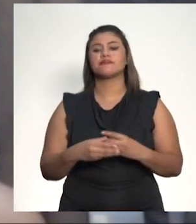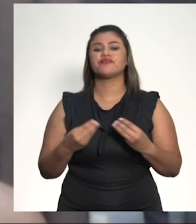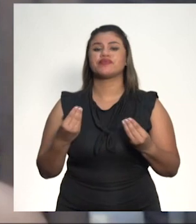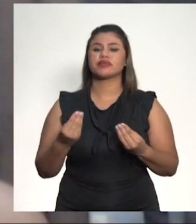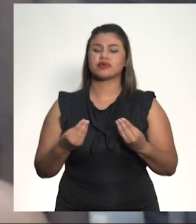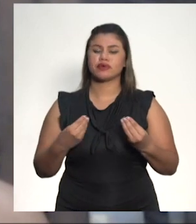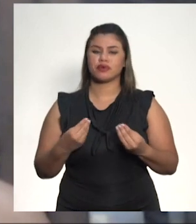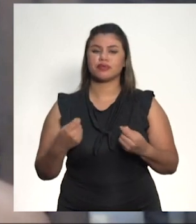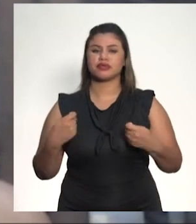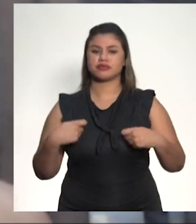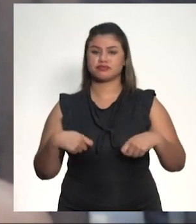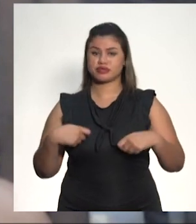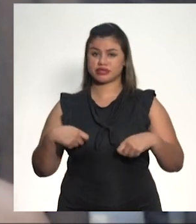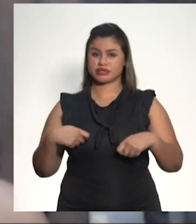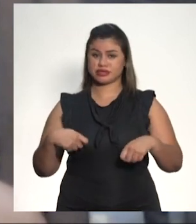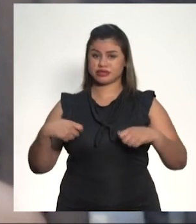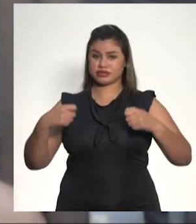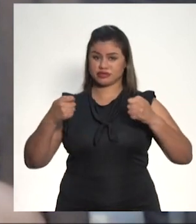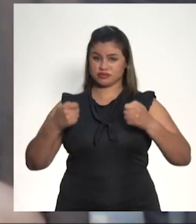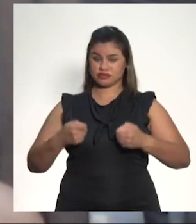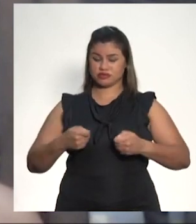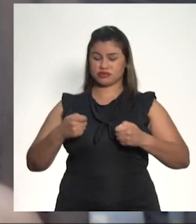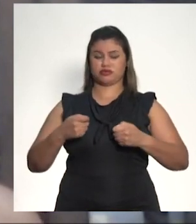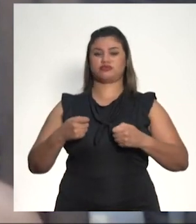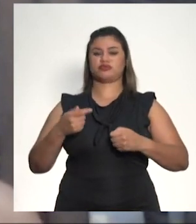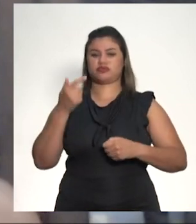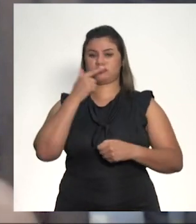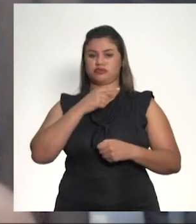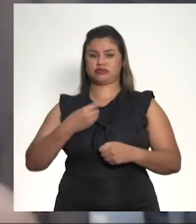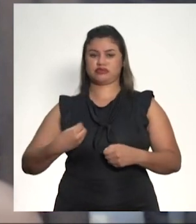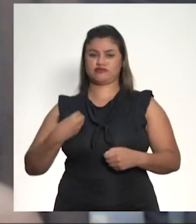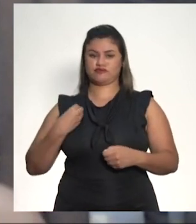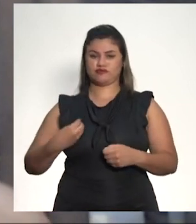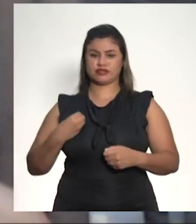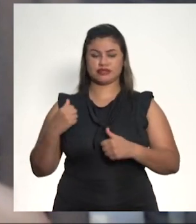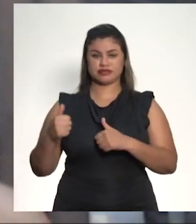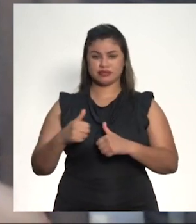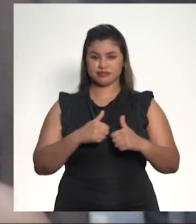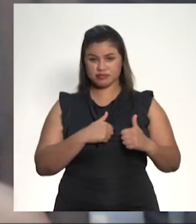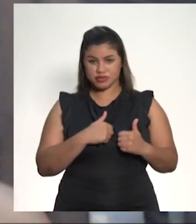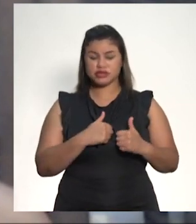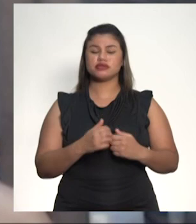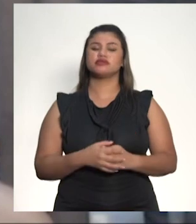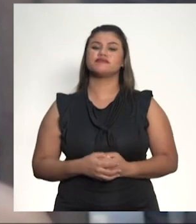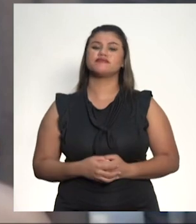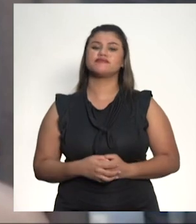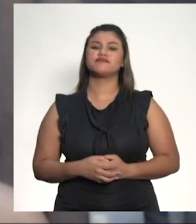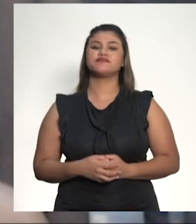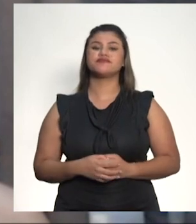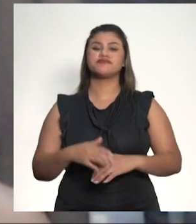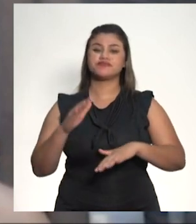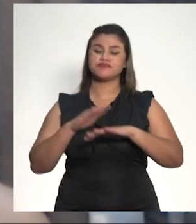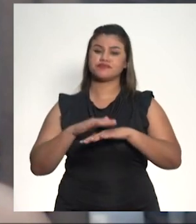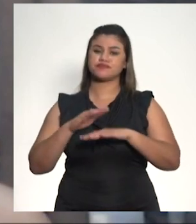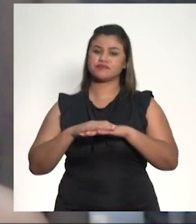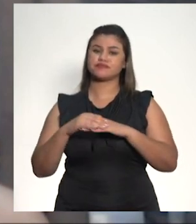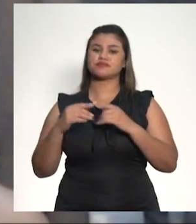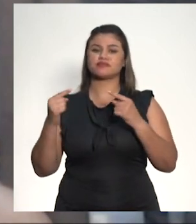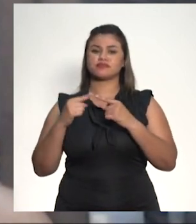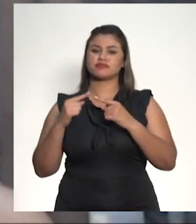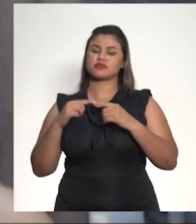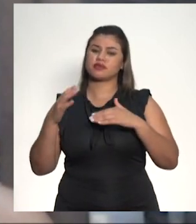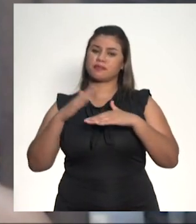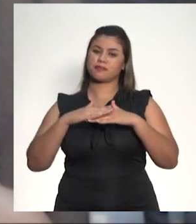precisa ter condições para a sua dignidade e para a sua vida, e essa condição ela é responsabilidade de todos, de